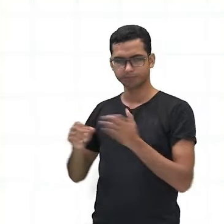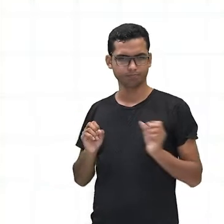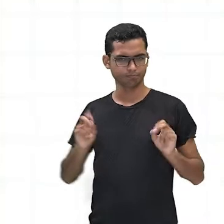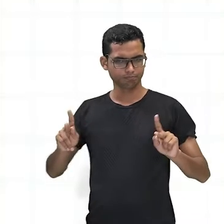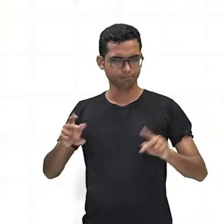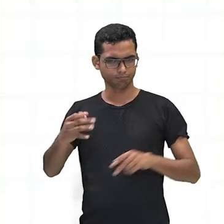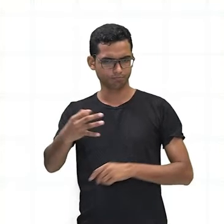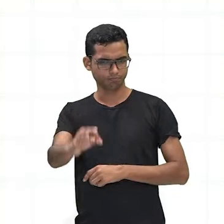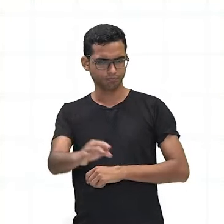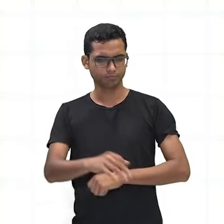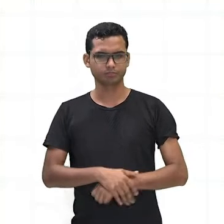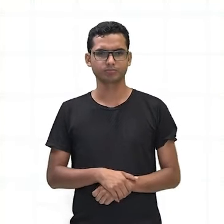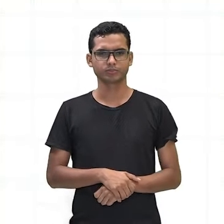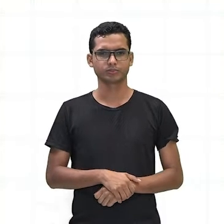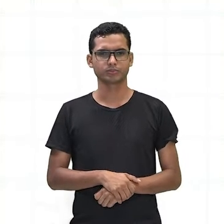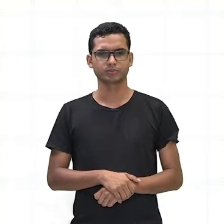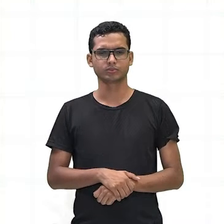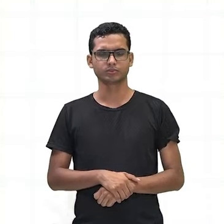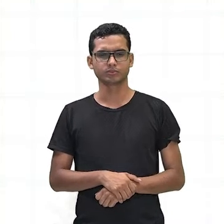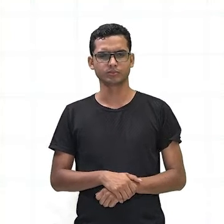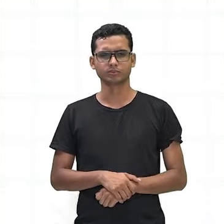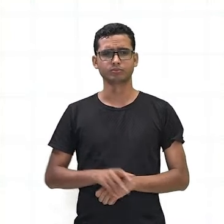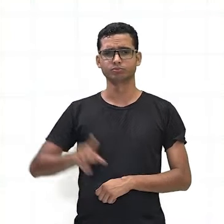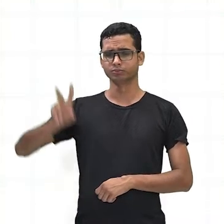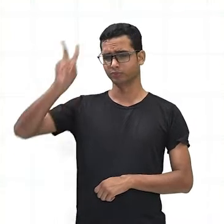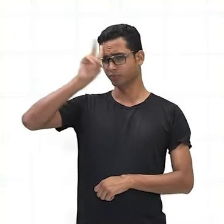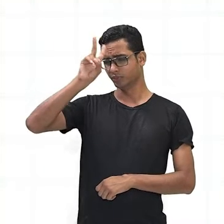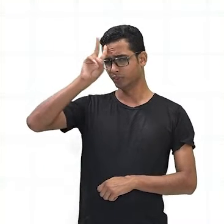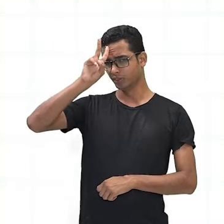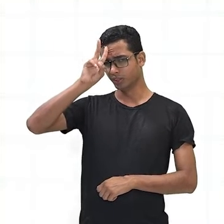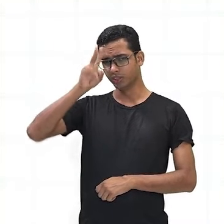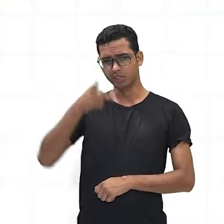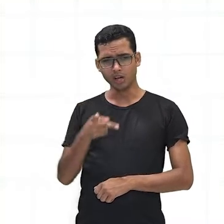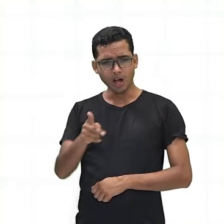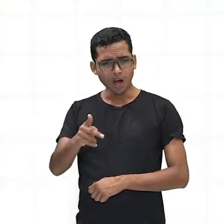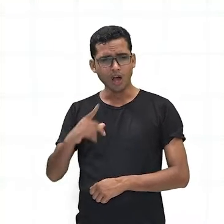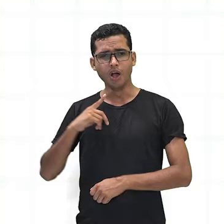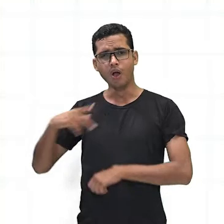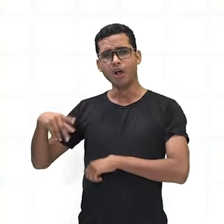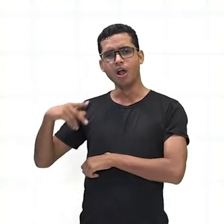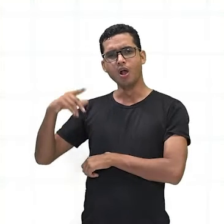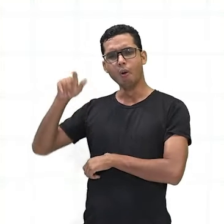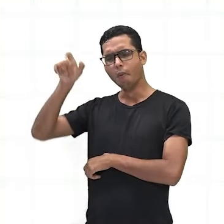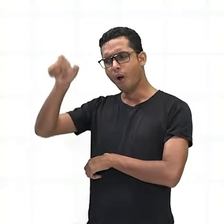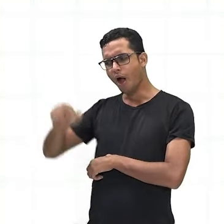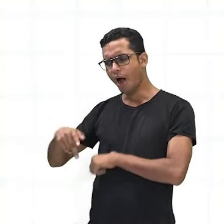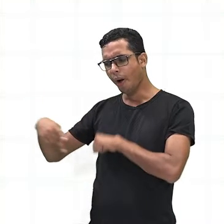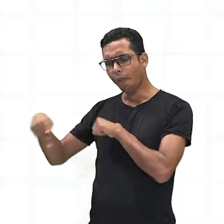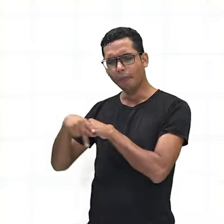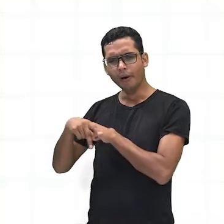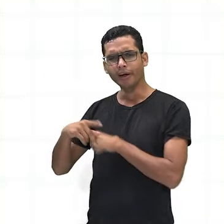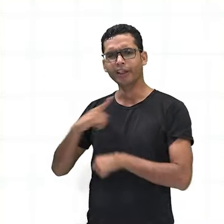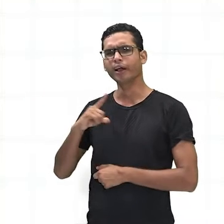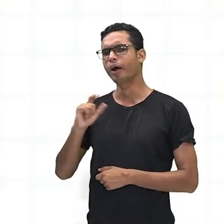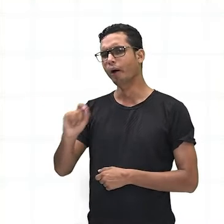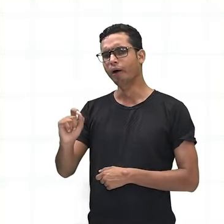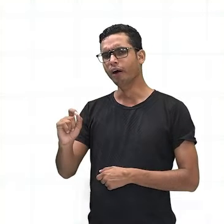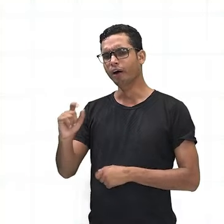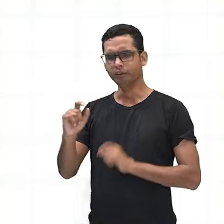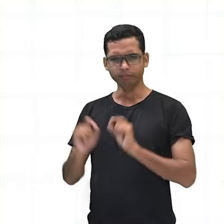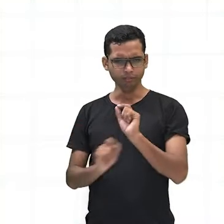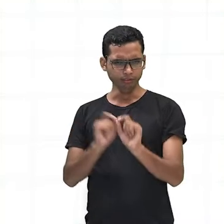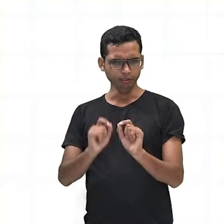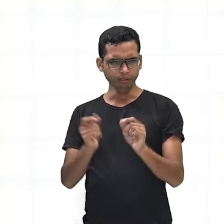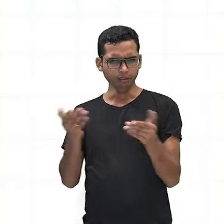right? Então, lembrem-se, para cada subject pronoun, né, eu tenho um